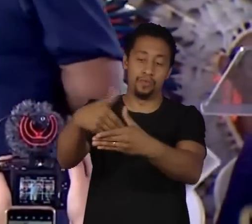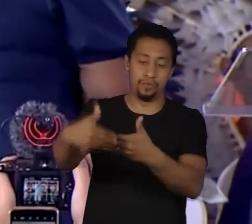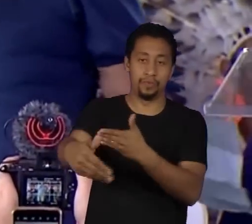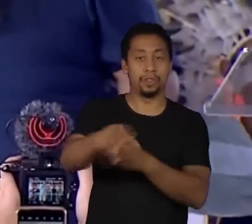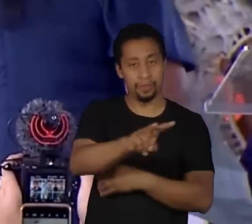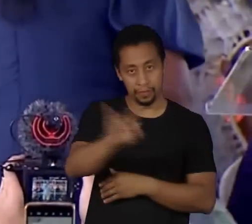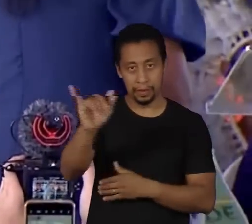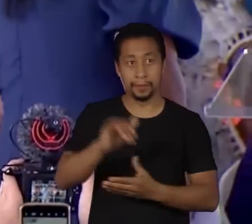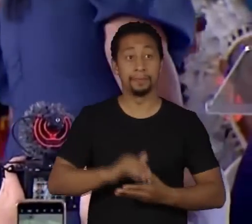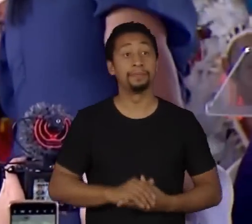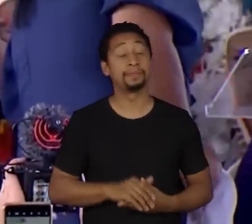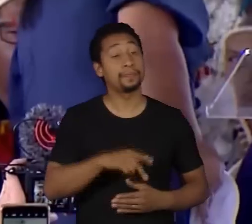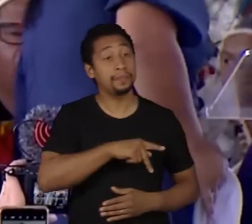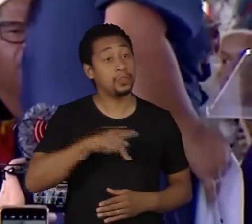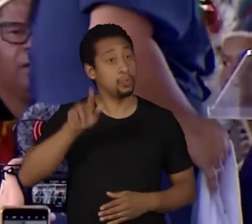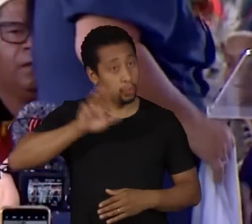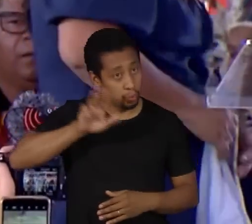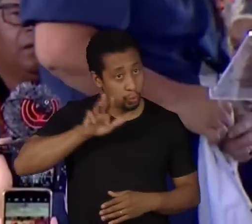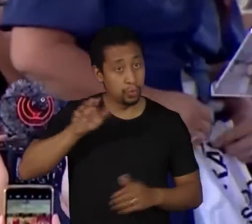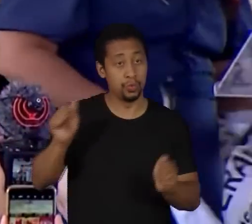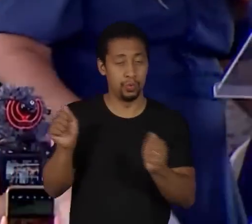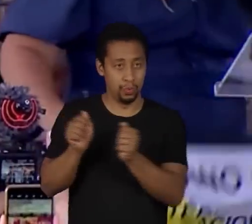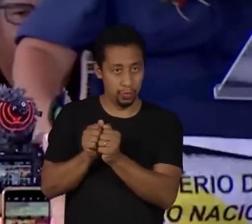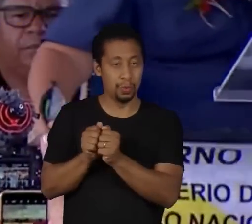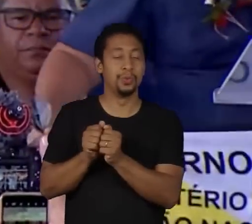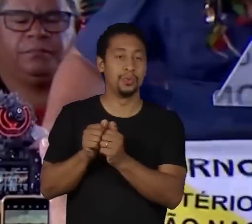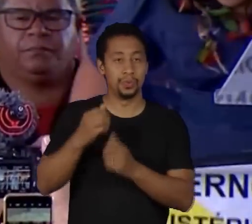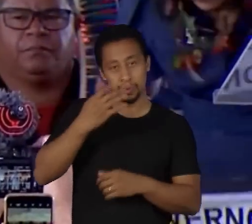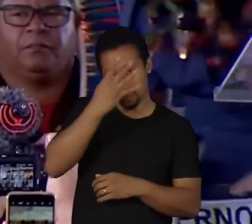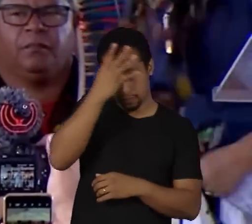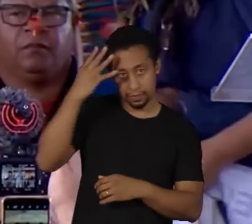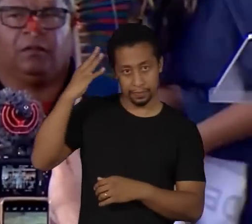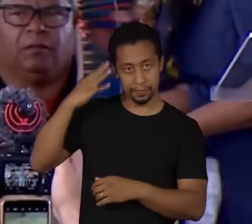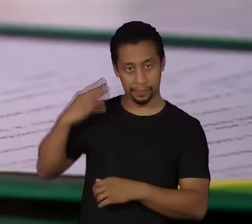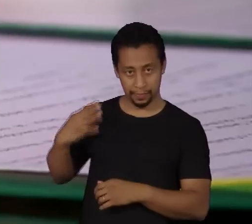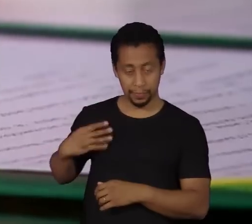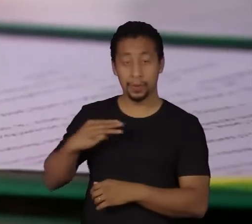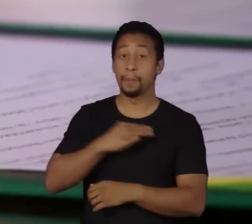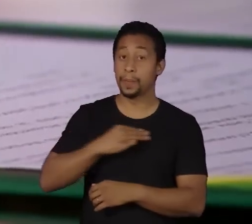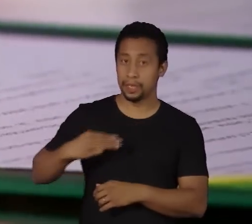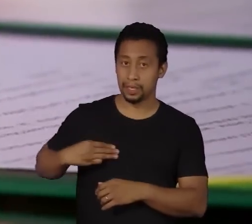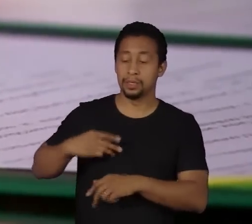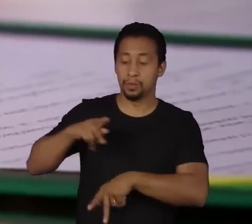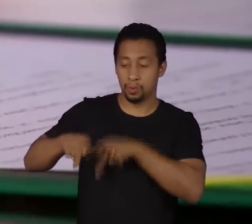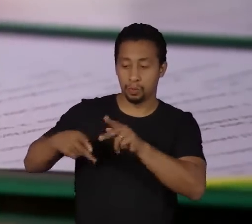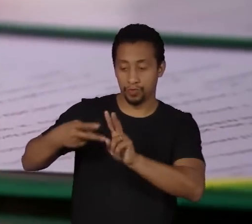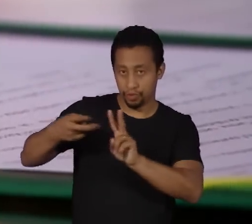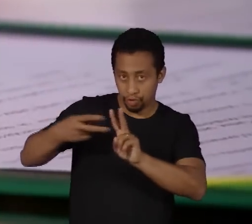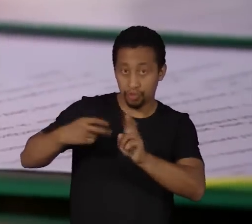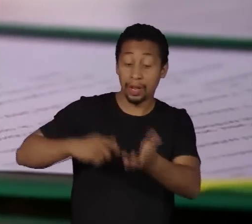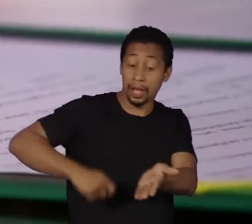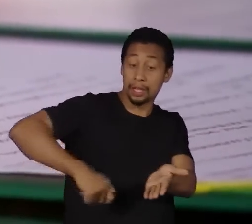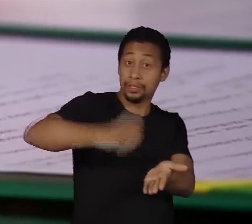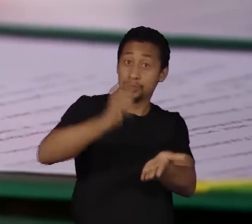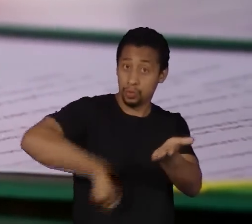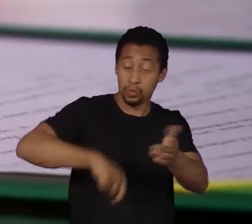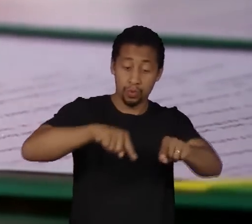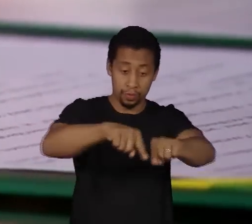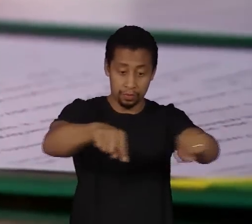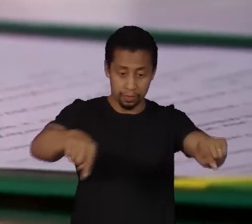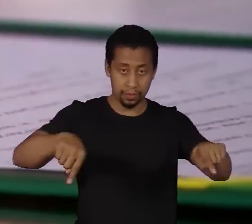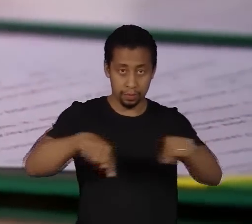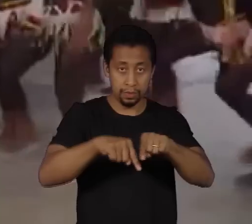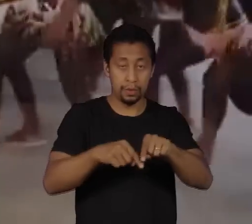Luiz Inácio Lula da Silva e a ministra dos Povos Indígenas, Sônia Guajajara, assinam a demarcação definitiva de